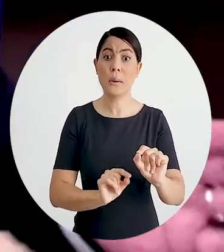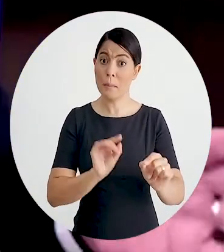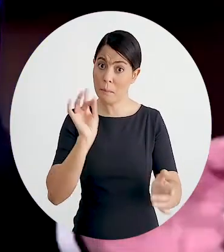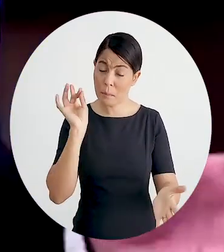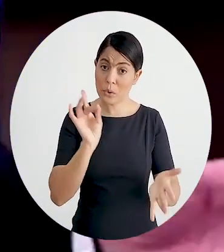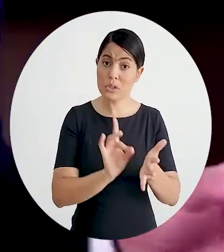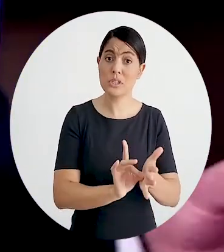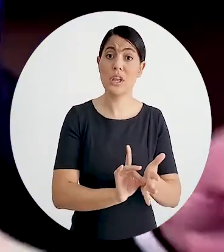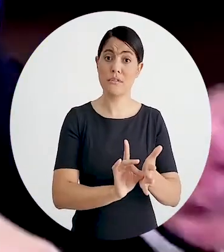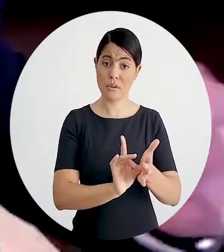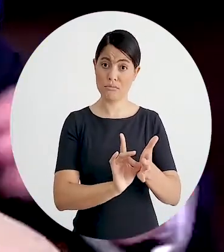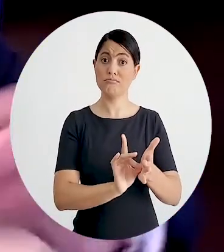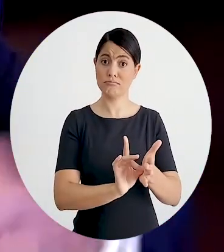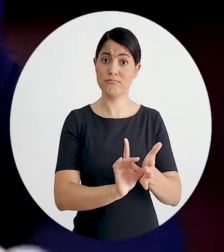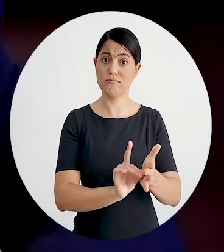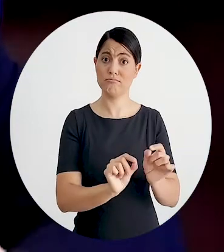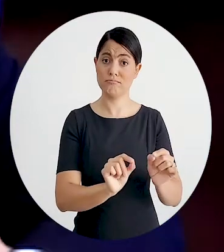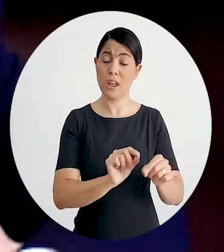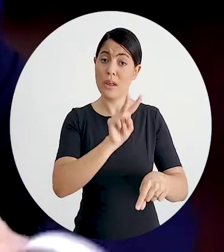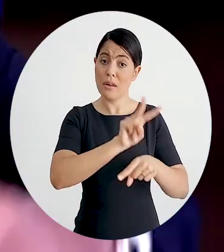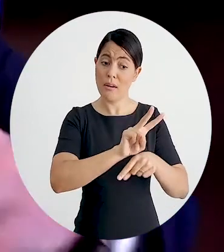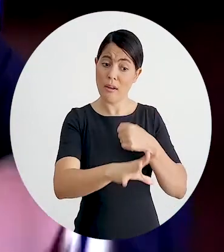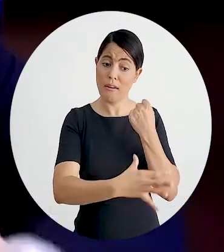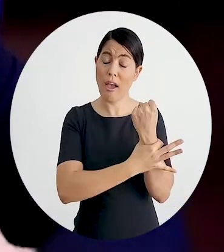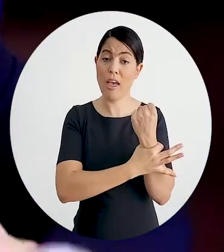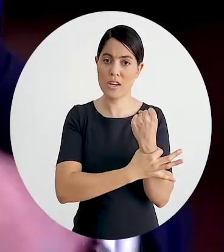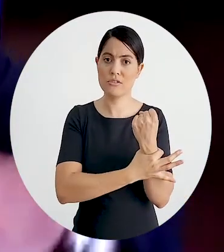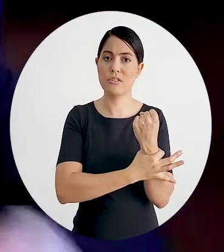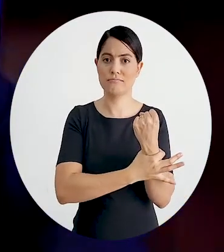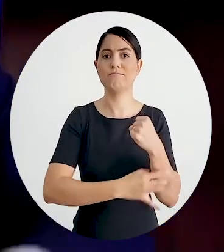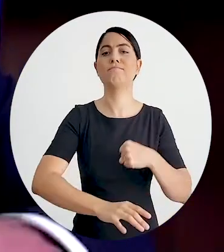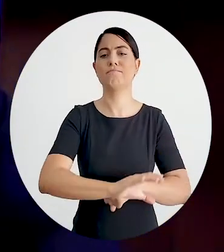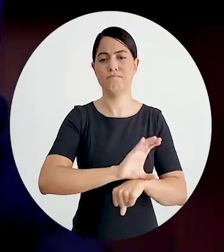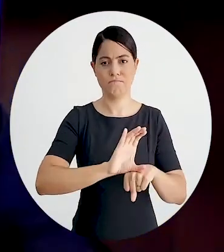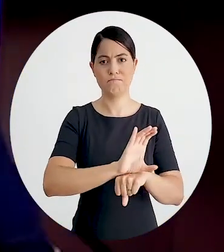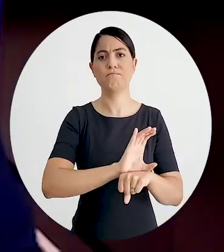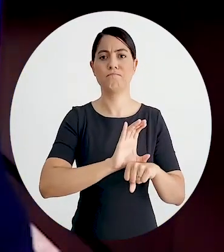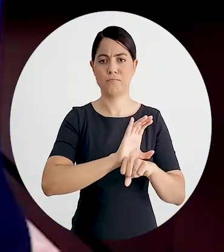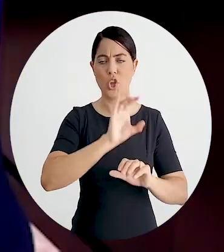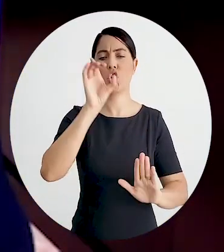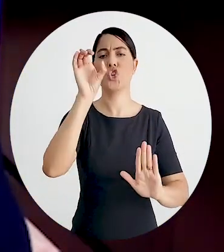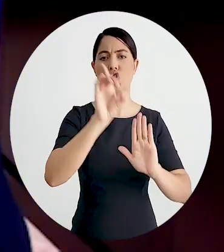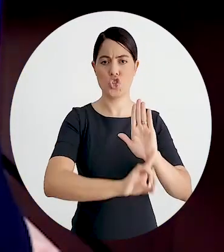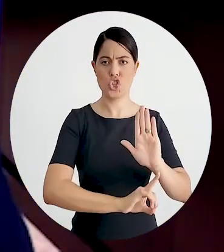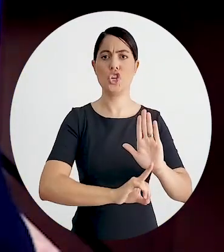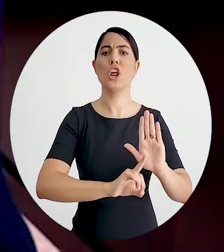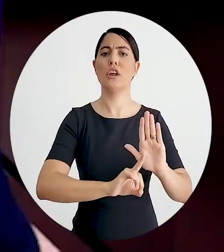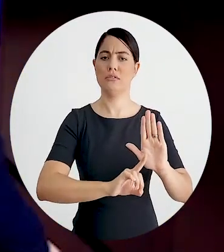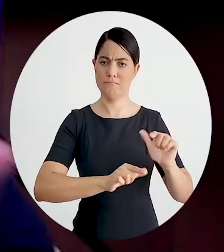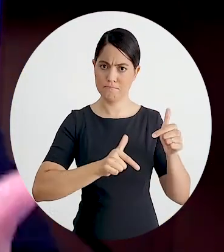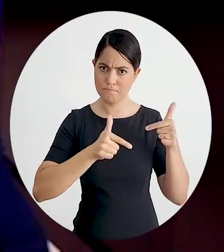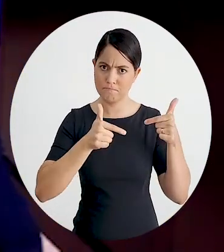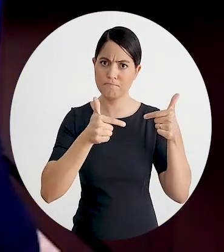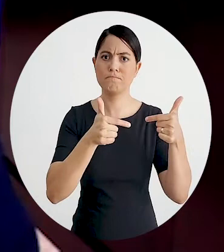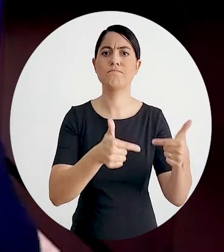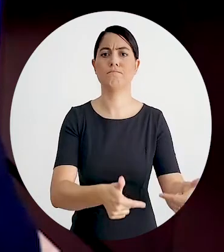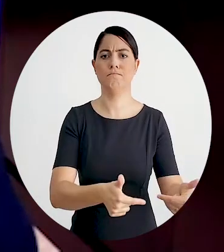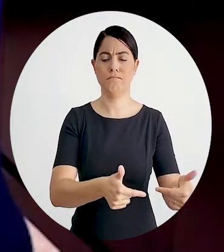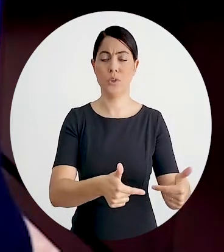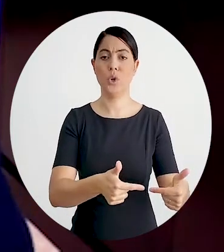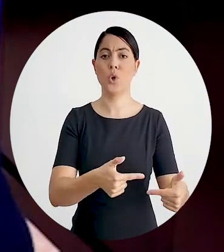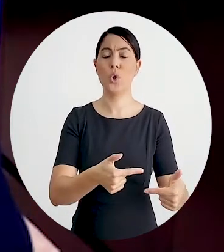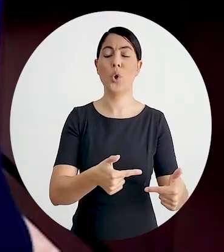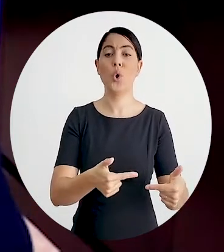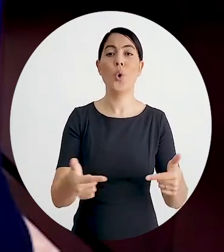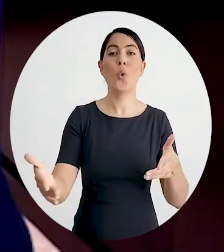cerca não pudesse ser ultrapassada, para que pudéssemos viver dentro de um novo